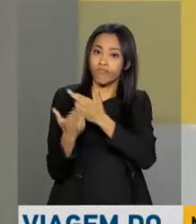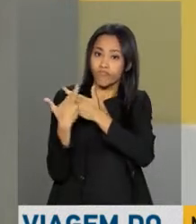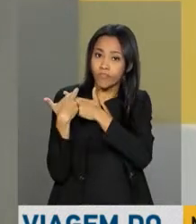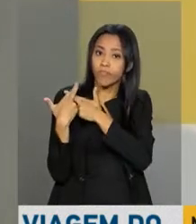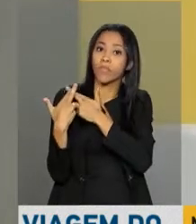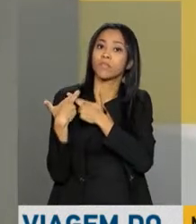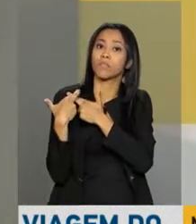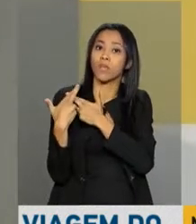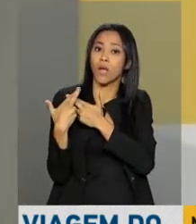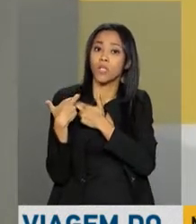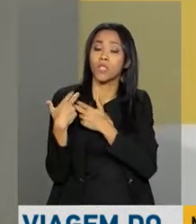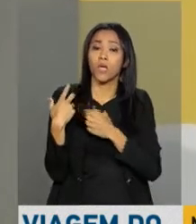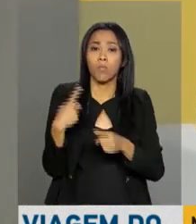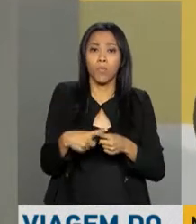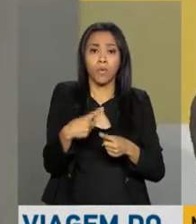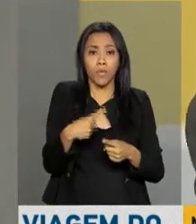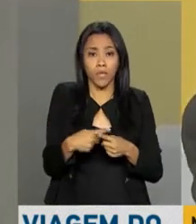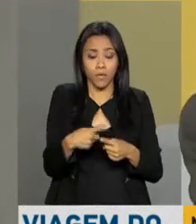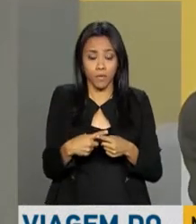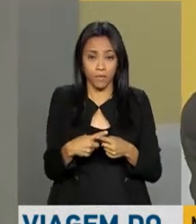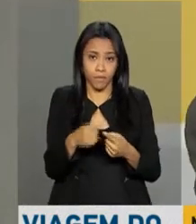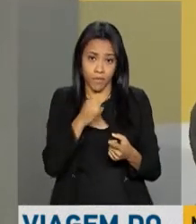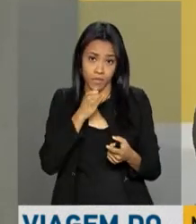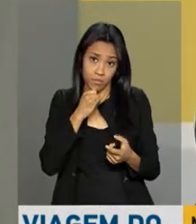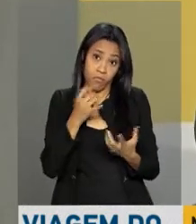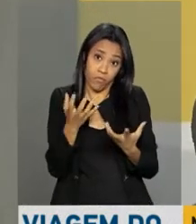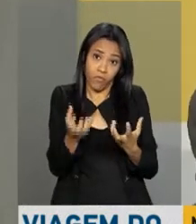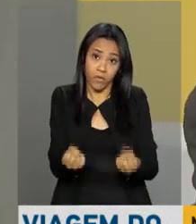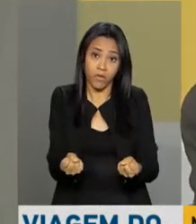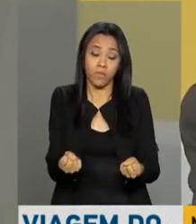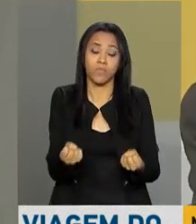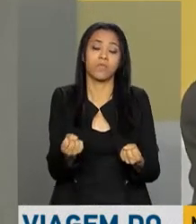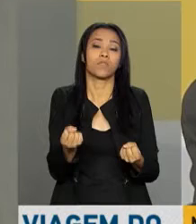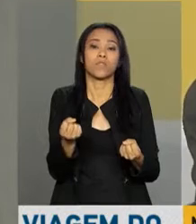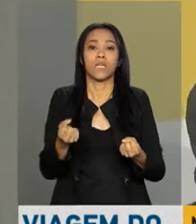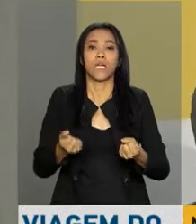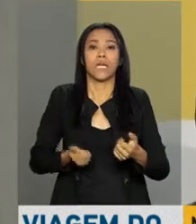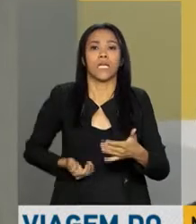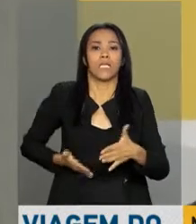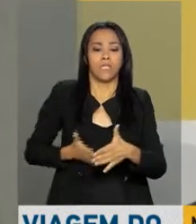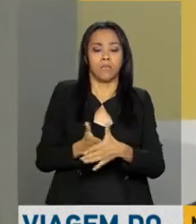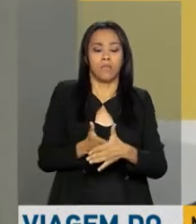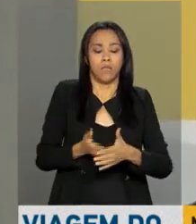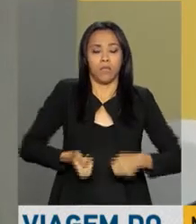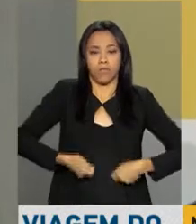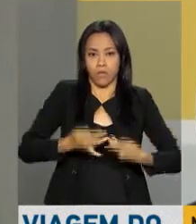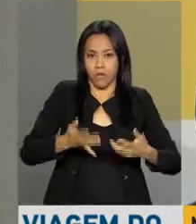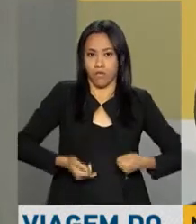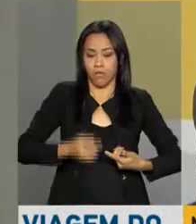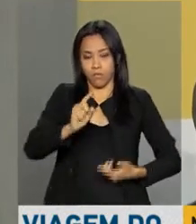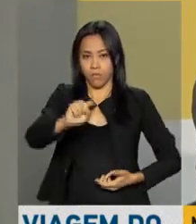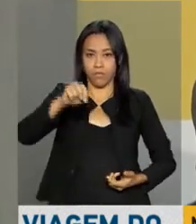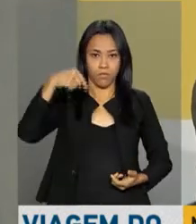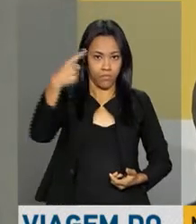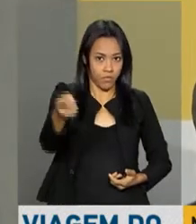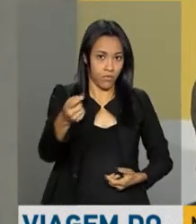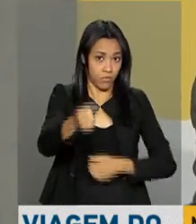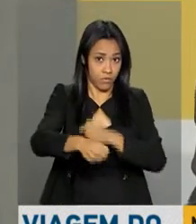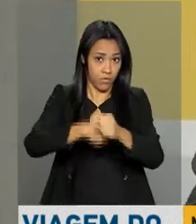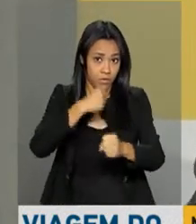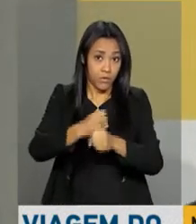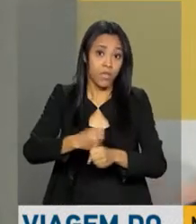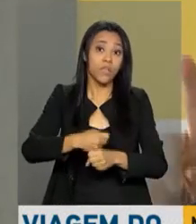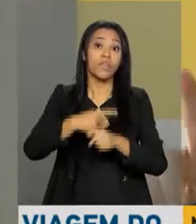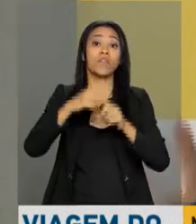porque não praticou um ato do tipo vamos conter os gastos do ano que vem e vamos esquecer os